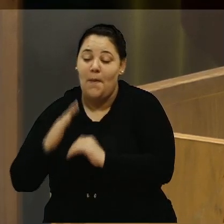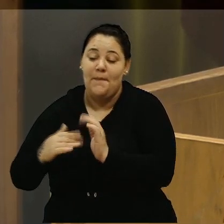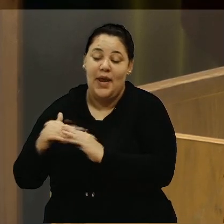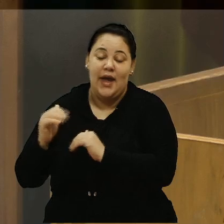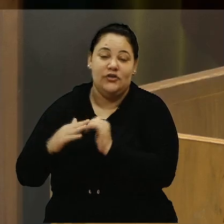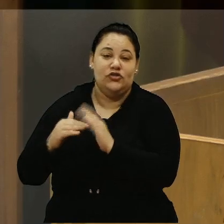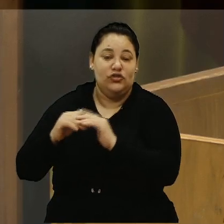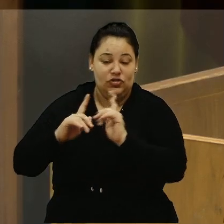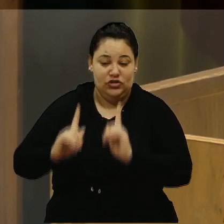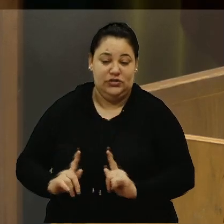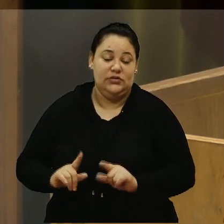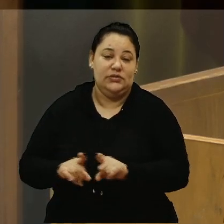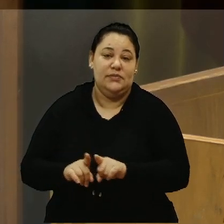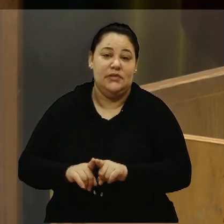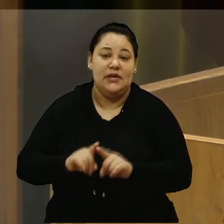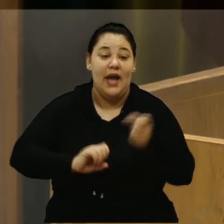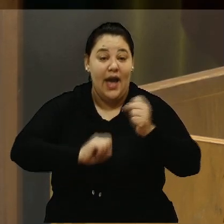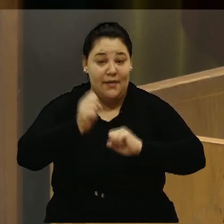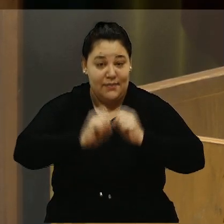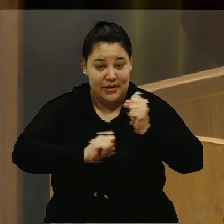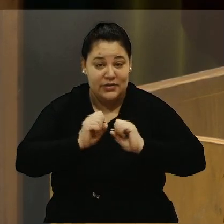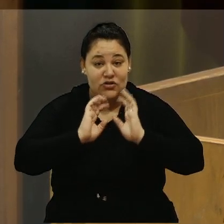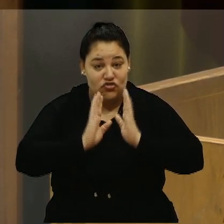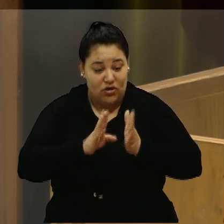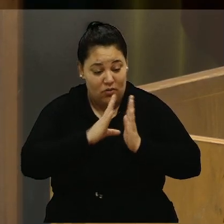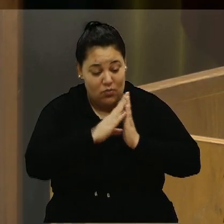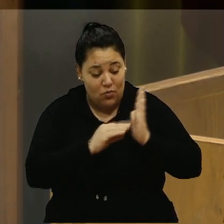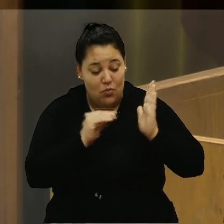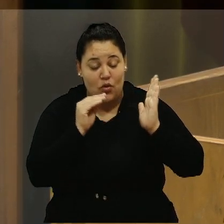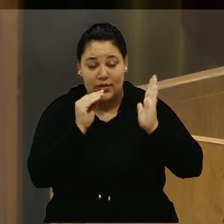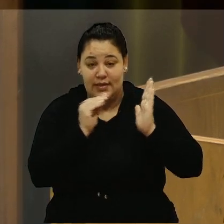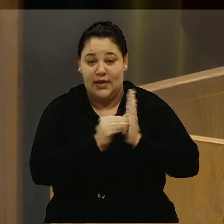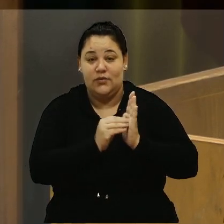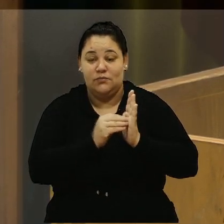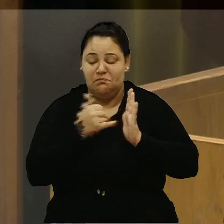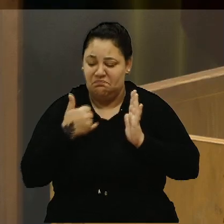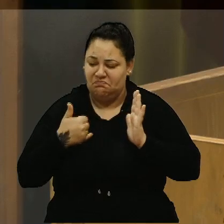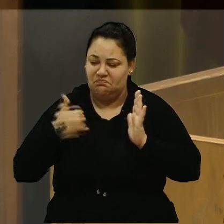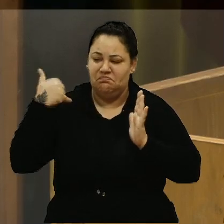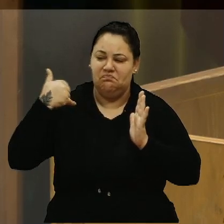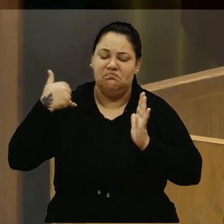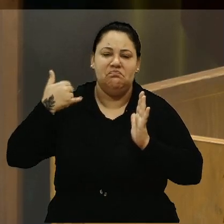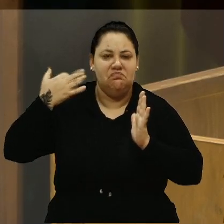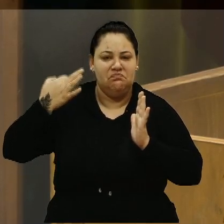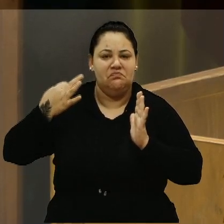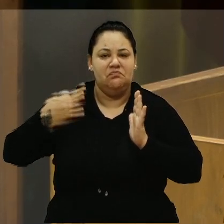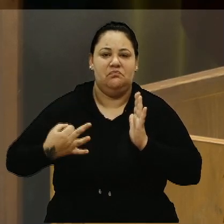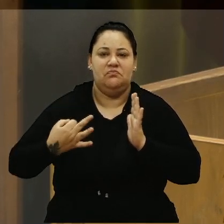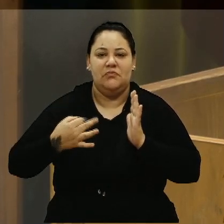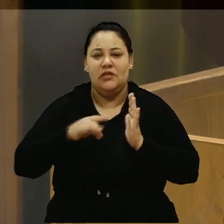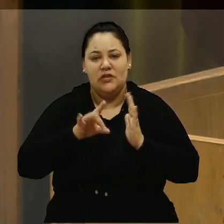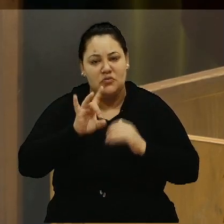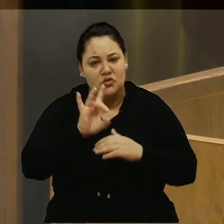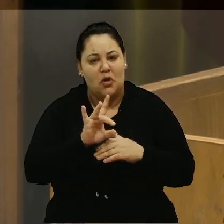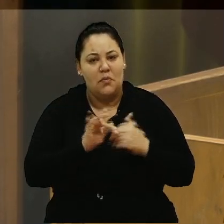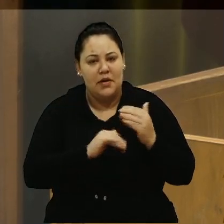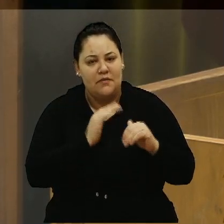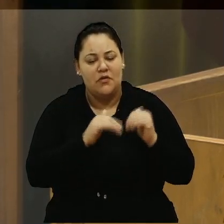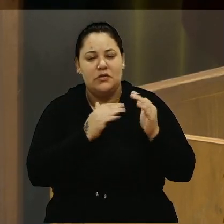gestão. A empresa se tornou um modelo de modernização e eficiência, não só para a sua própria